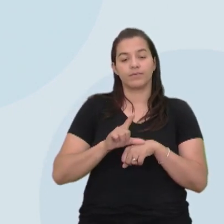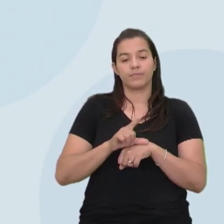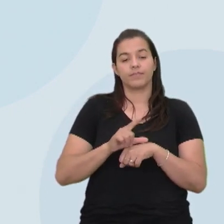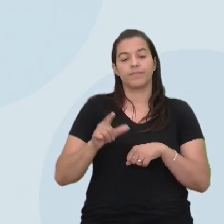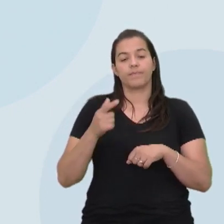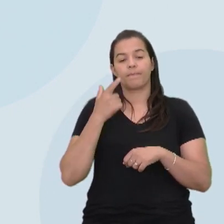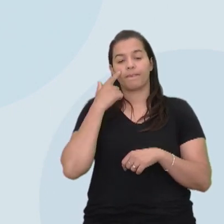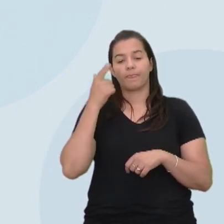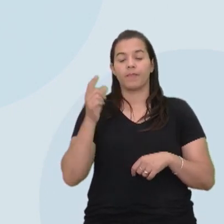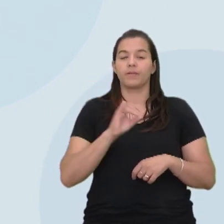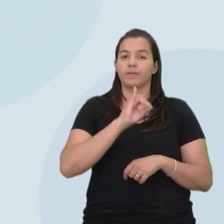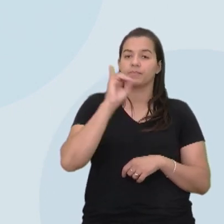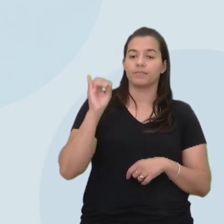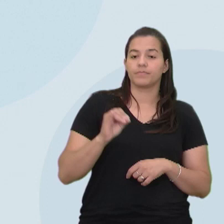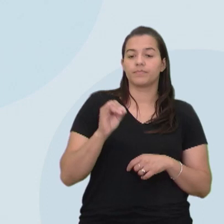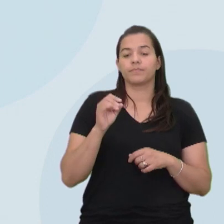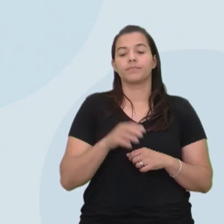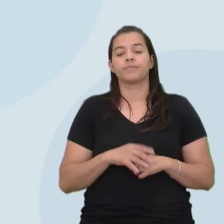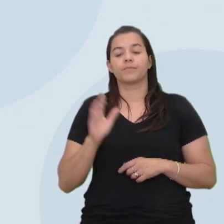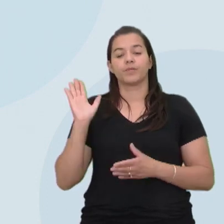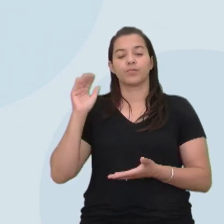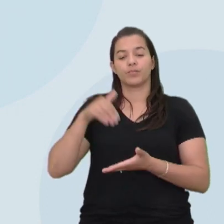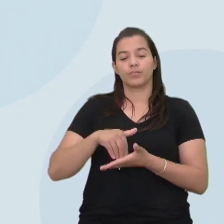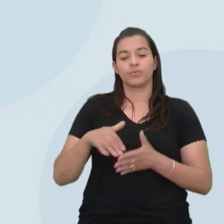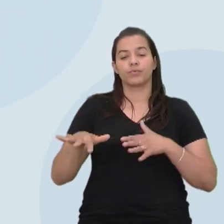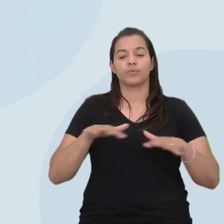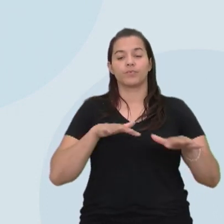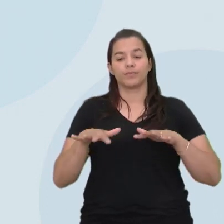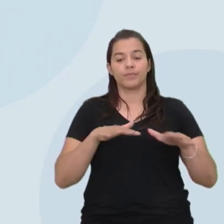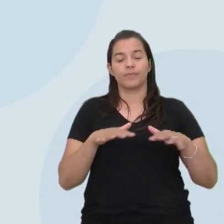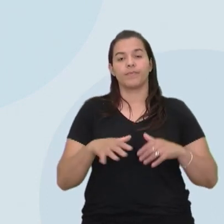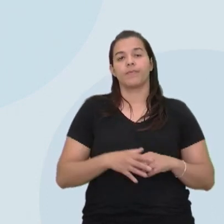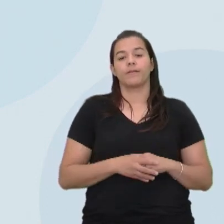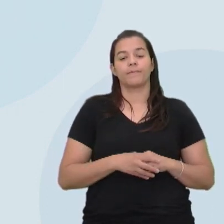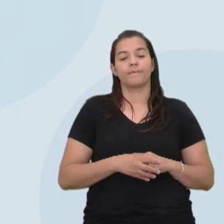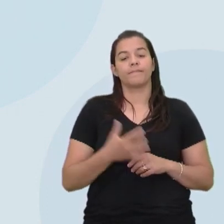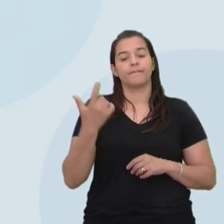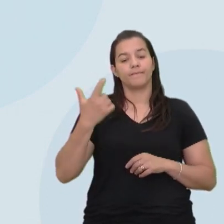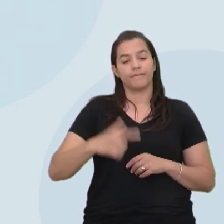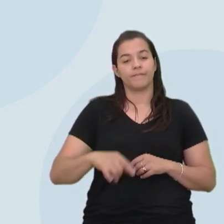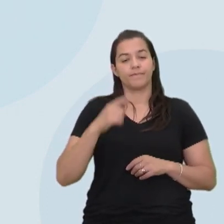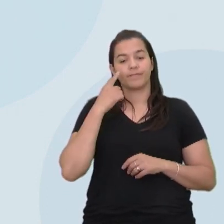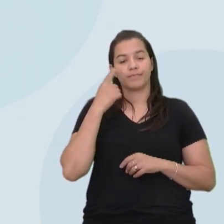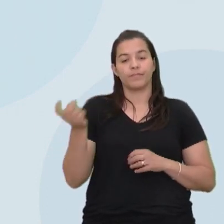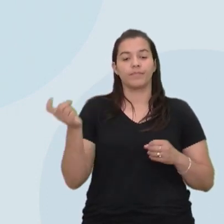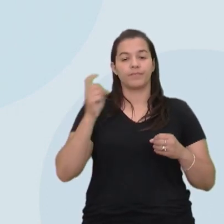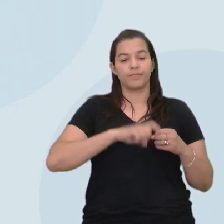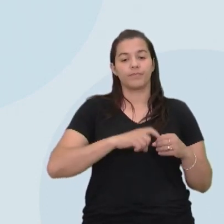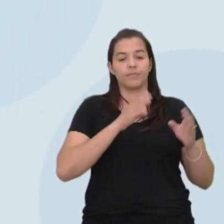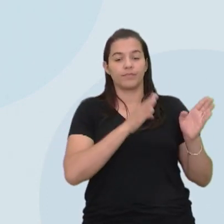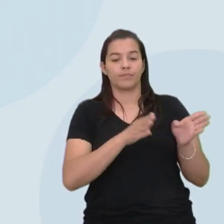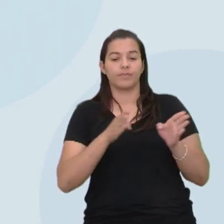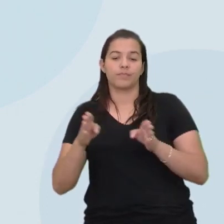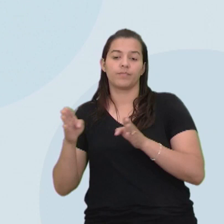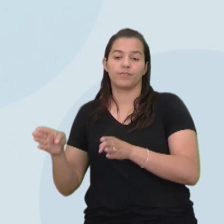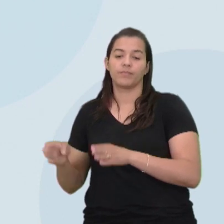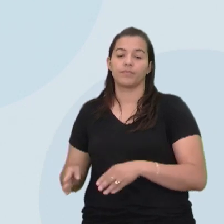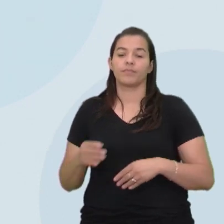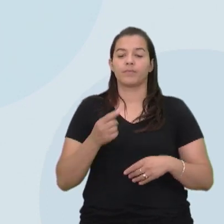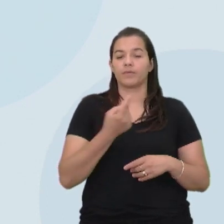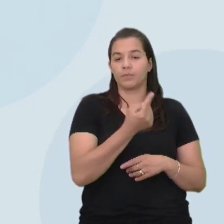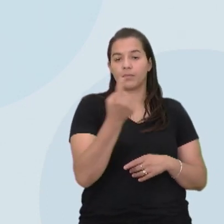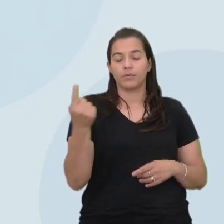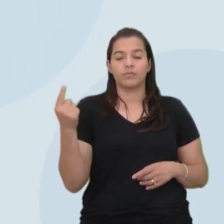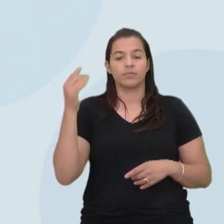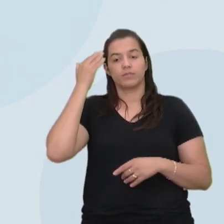aparência de golá por 2 segundos. E um último de movimento, tá bom? Que é o se tocar na borda, volte. Aqui tem todos, ó. Fiz um por um só para